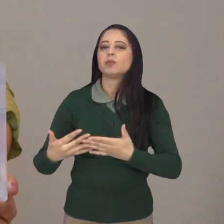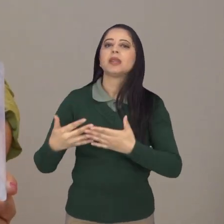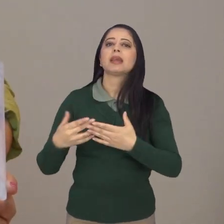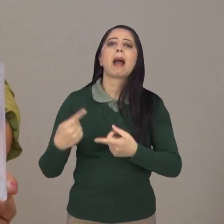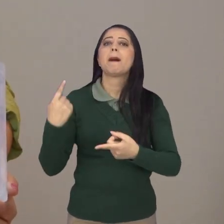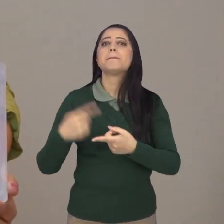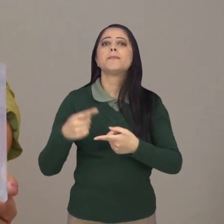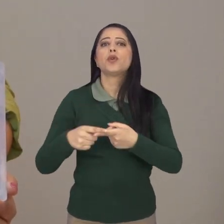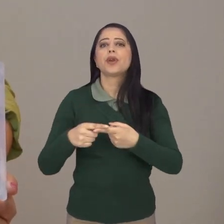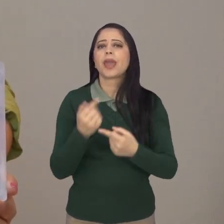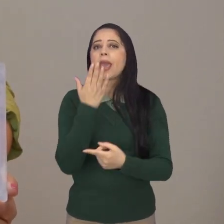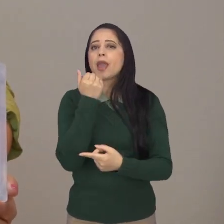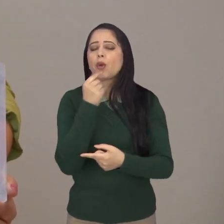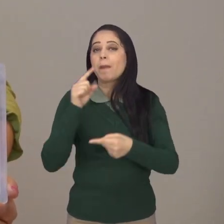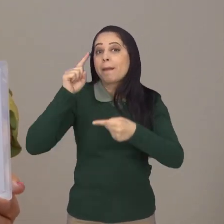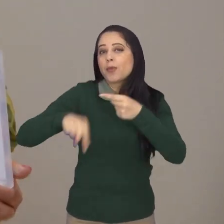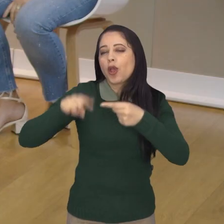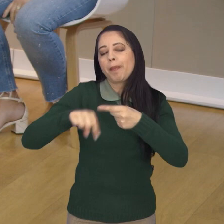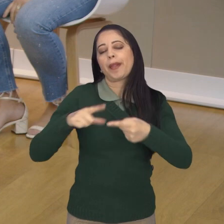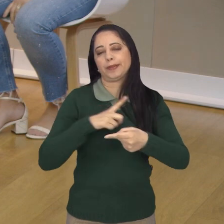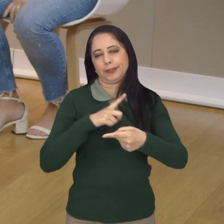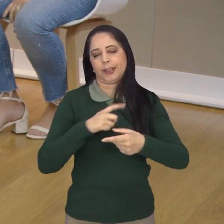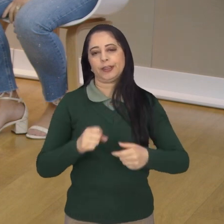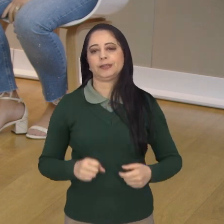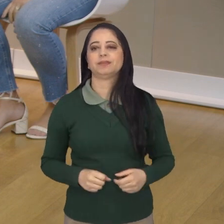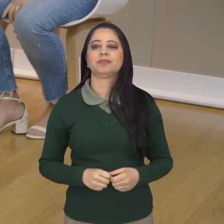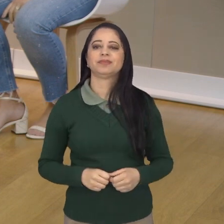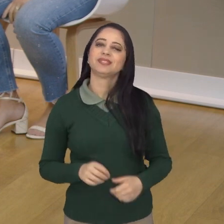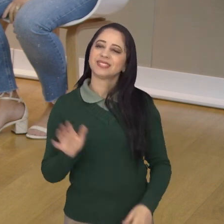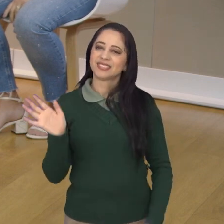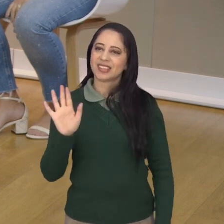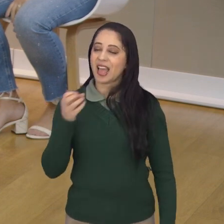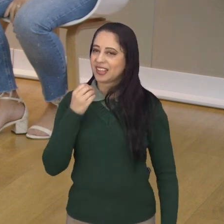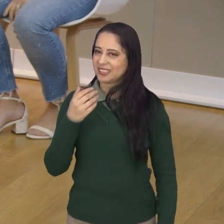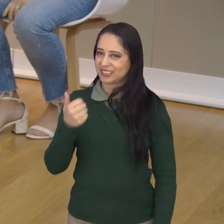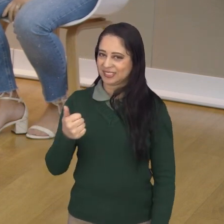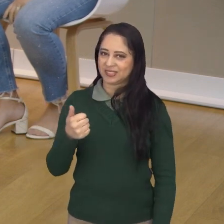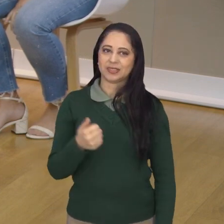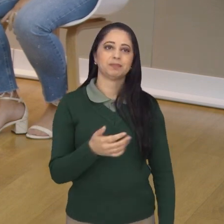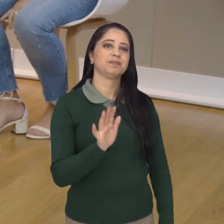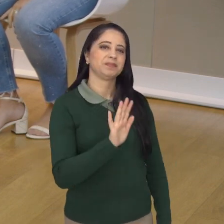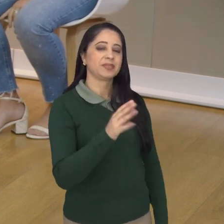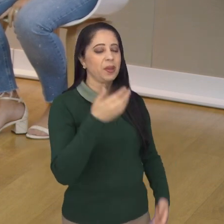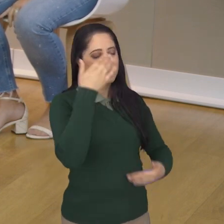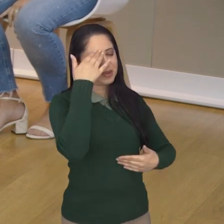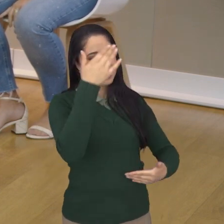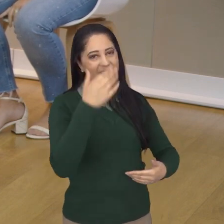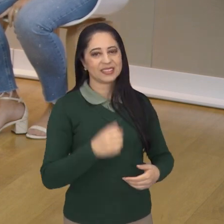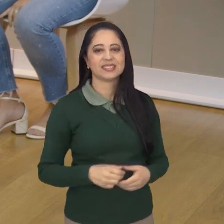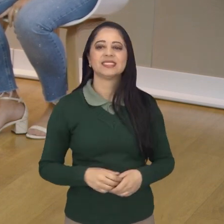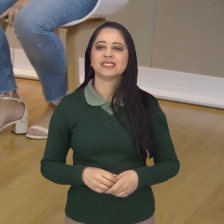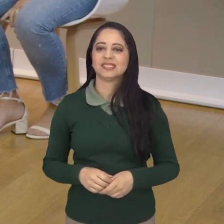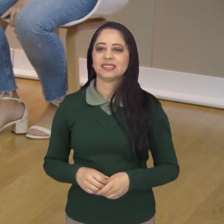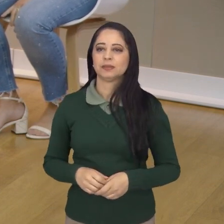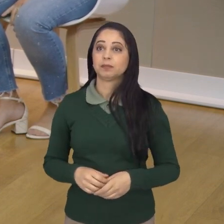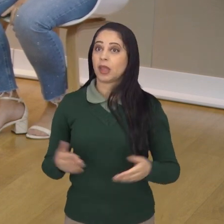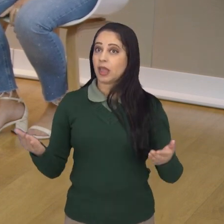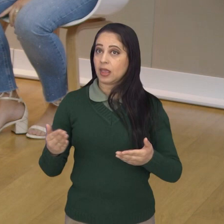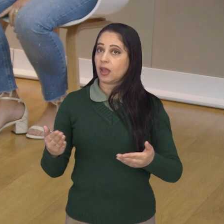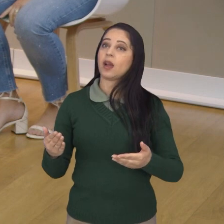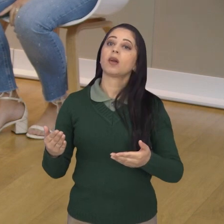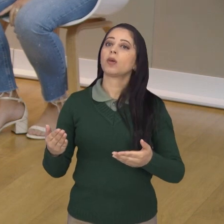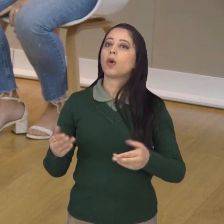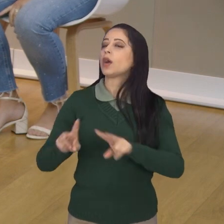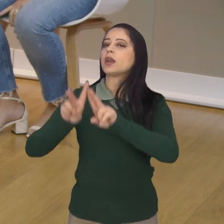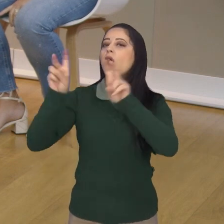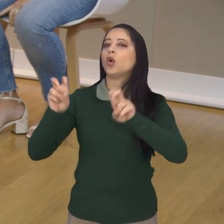alimentares provocam no nosso organismo. Tudo bem, Tatiana? Olá, tudo bem? Ótimo. Obrigada pelo convite e vamos falar então um pouquinho